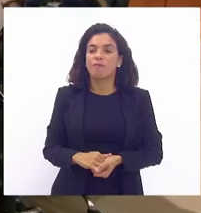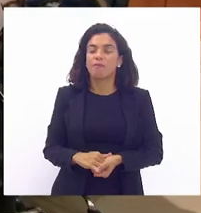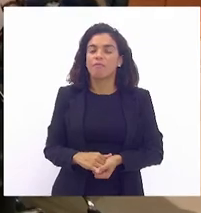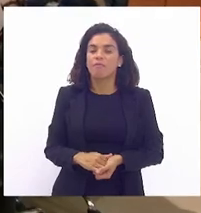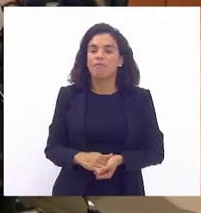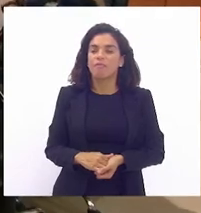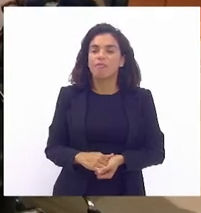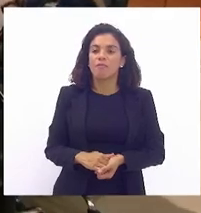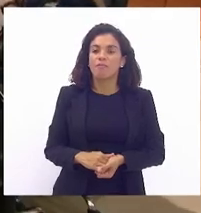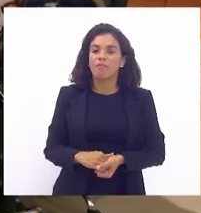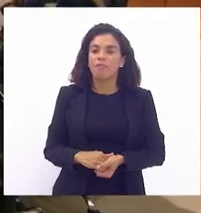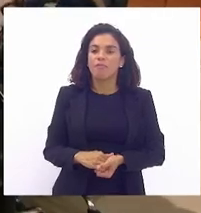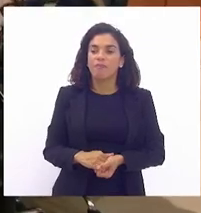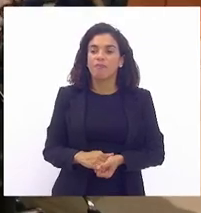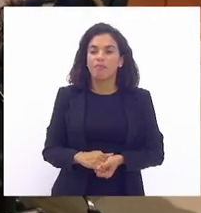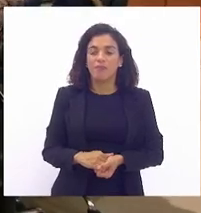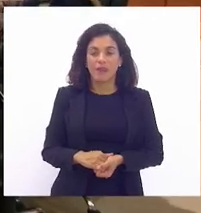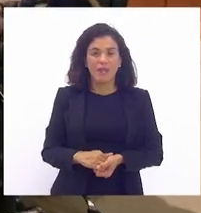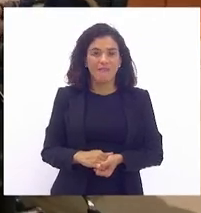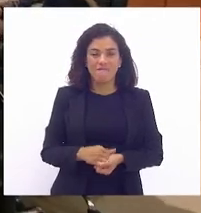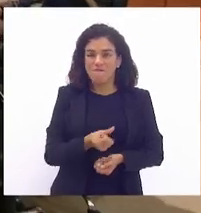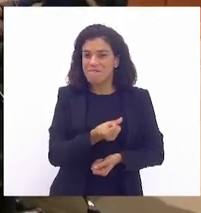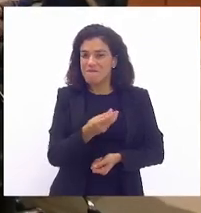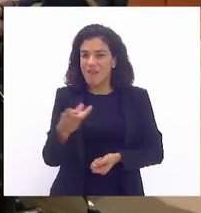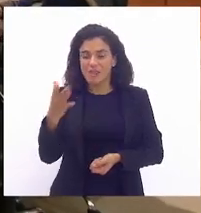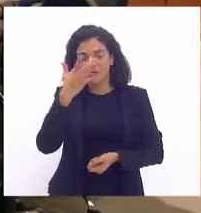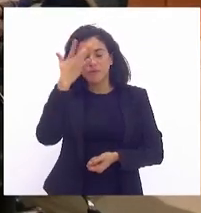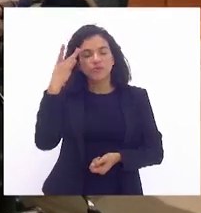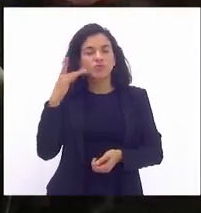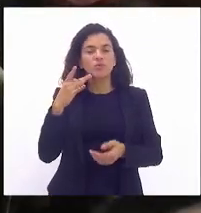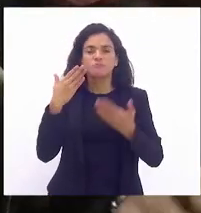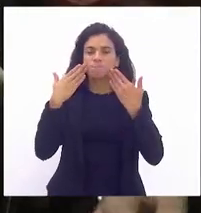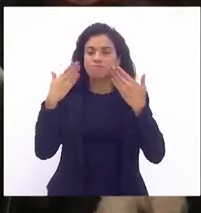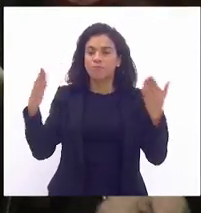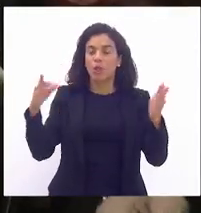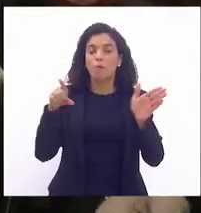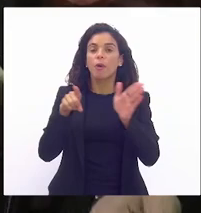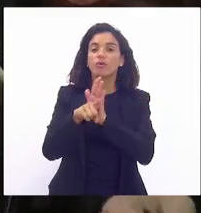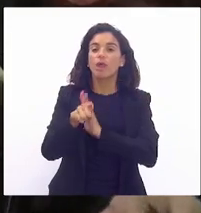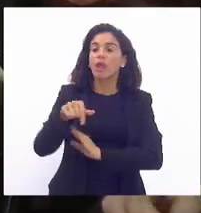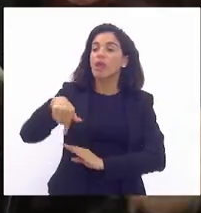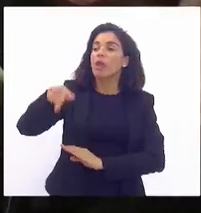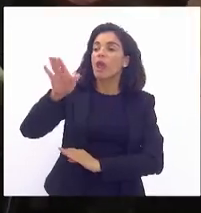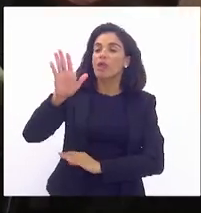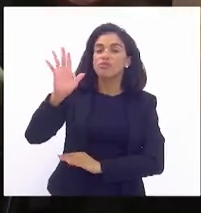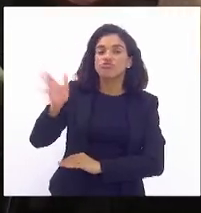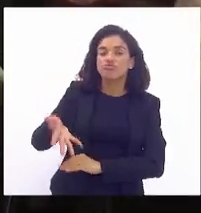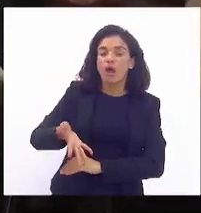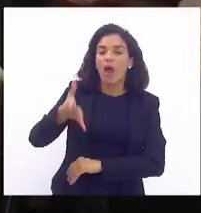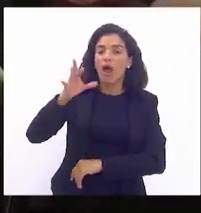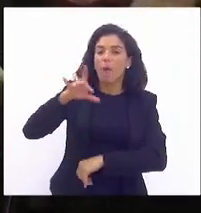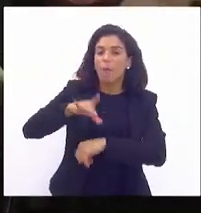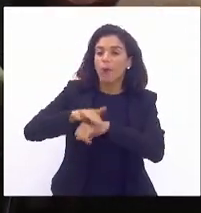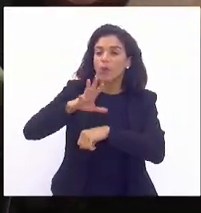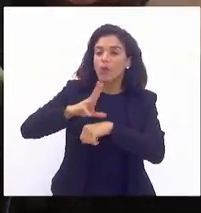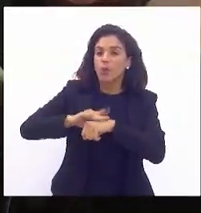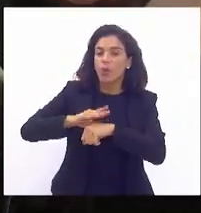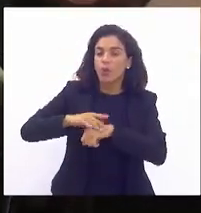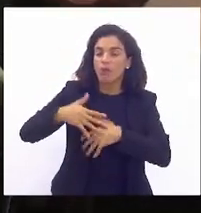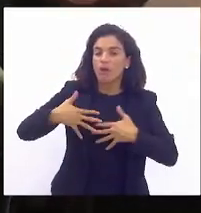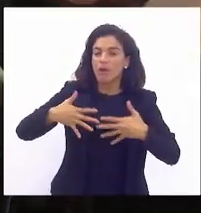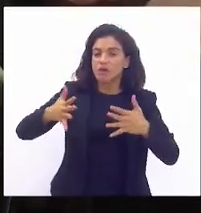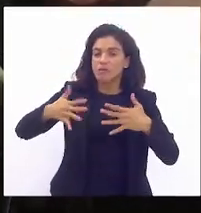E lá, numa centena de pessoas, eu perguntei: quem aqui já teve alguma complicação de